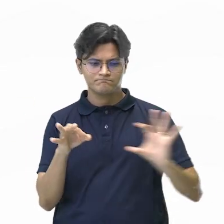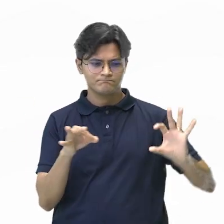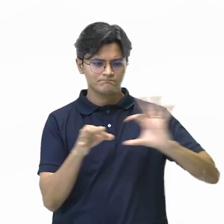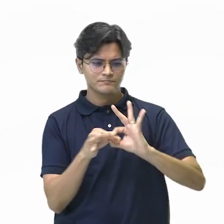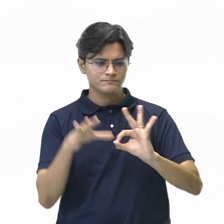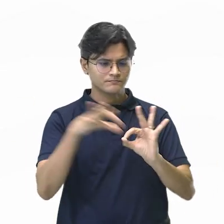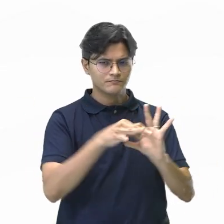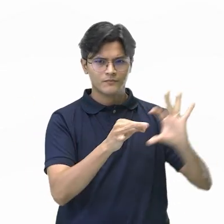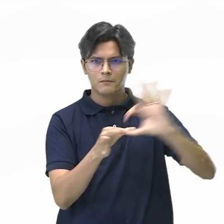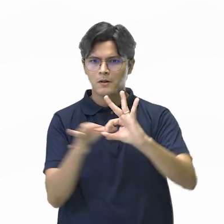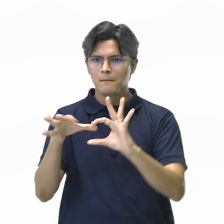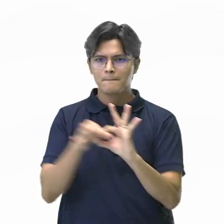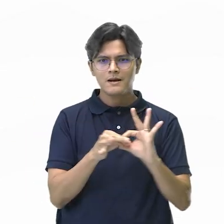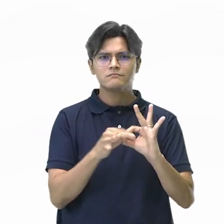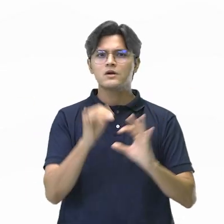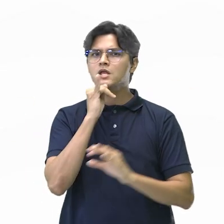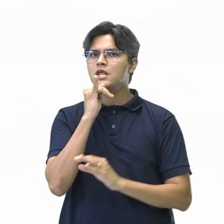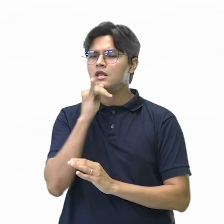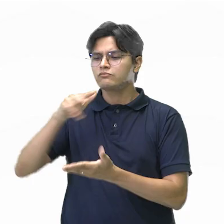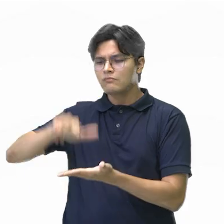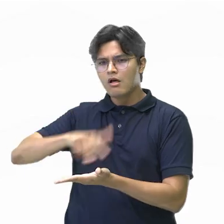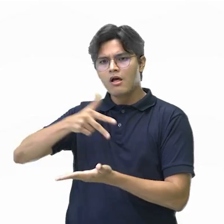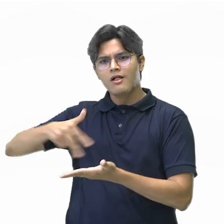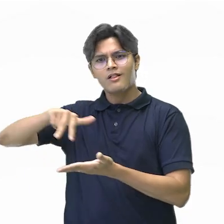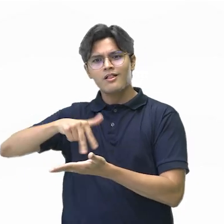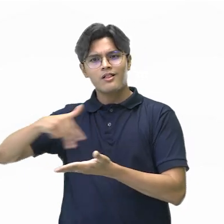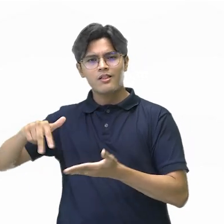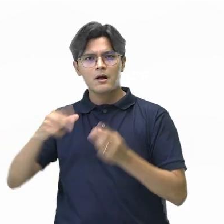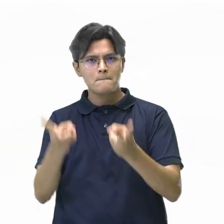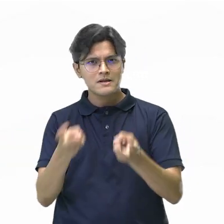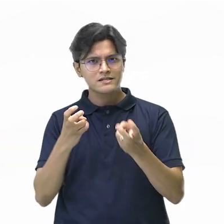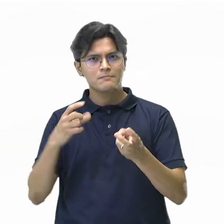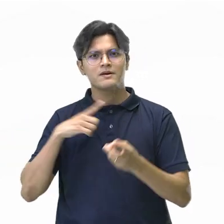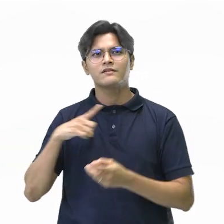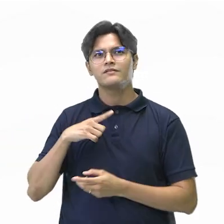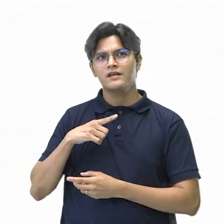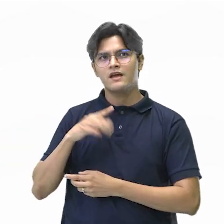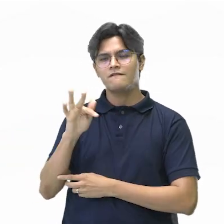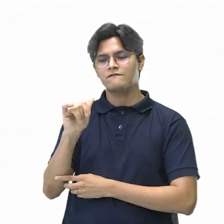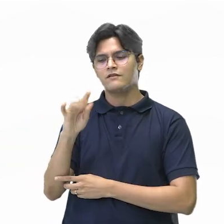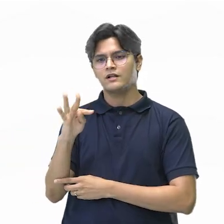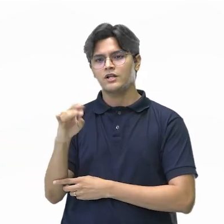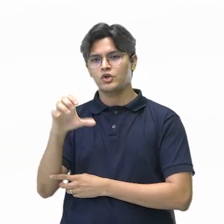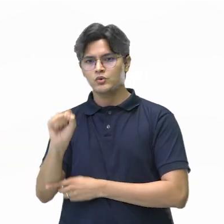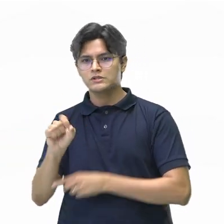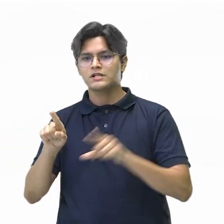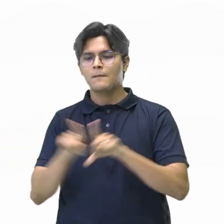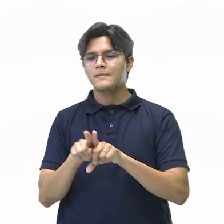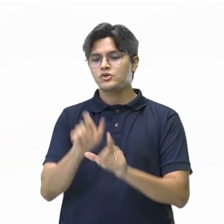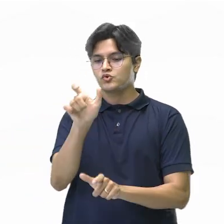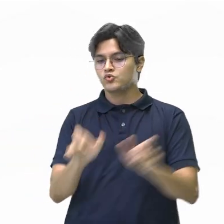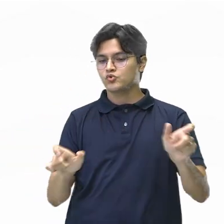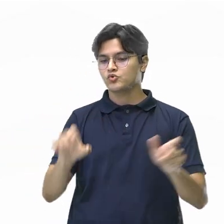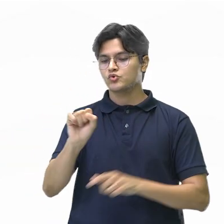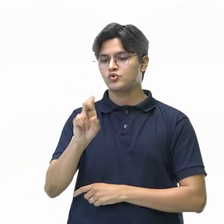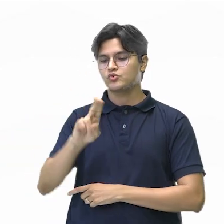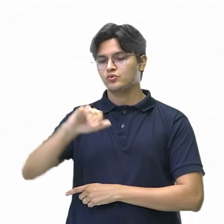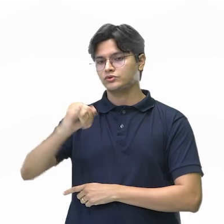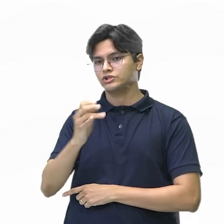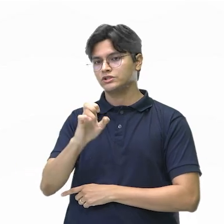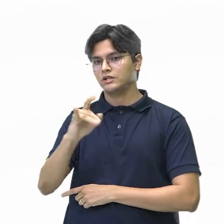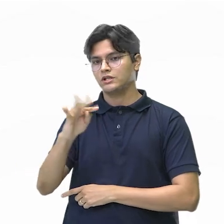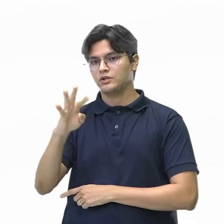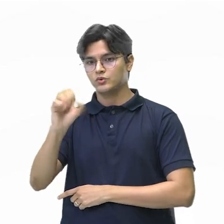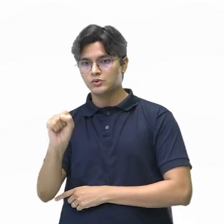Quando falamos da dança, por exemplo, a gente vai perceber que tem os fatos, os sujeitos e coletividades. Afinal, a arte